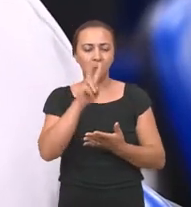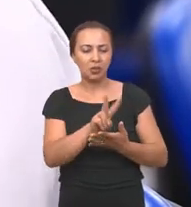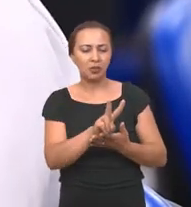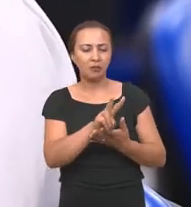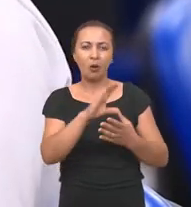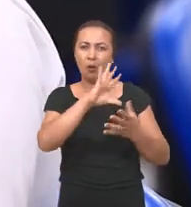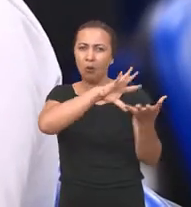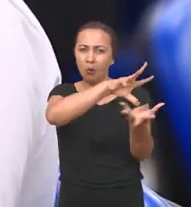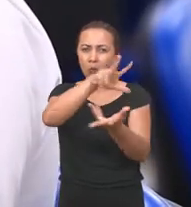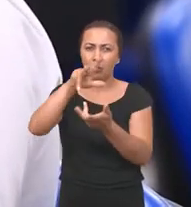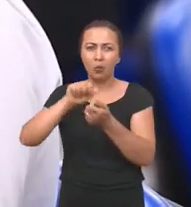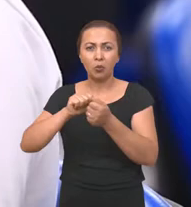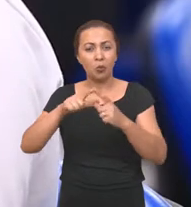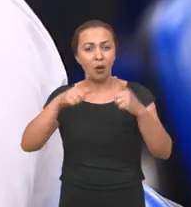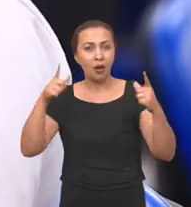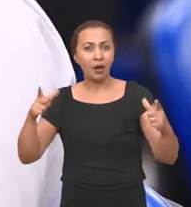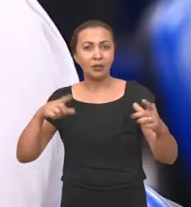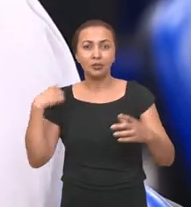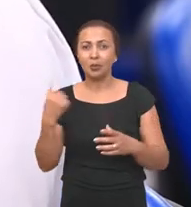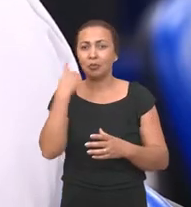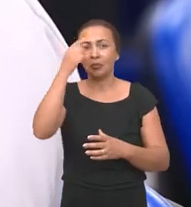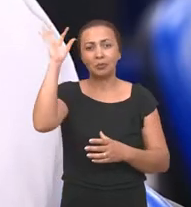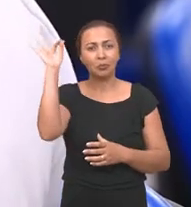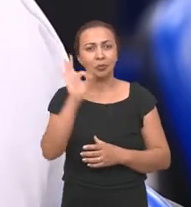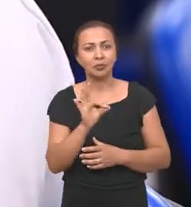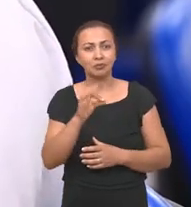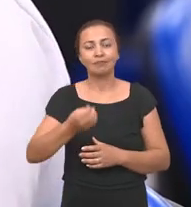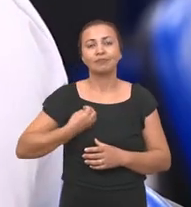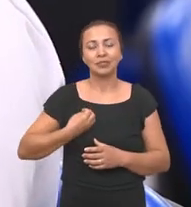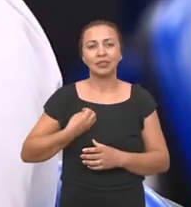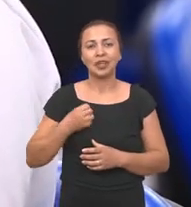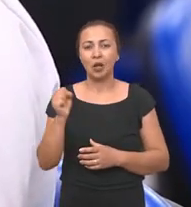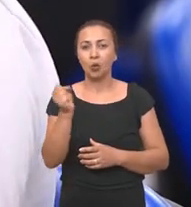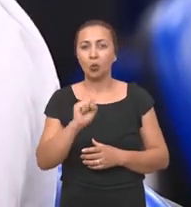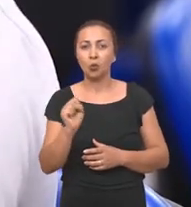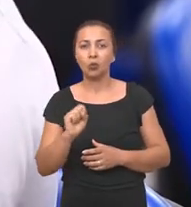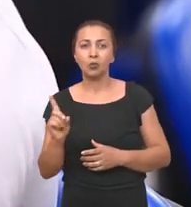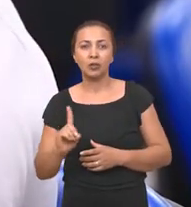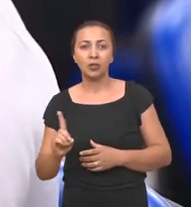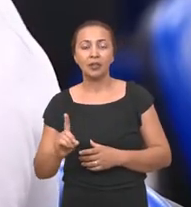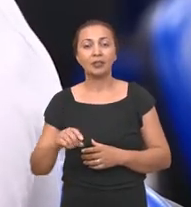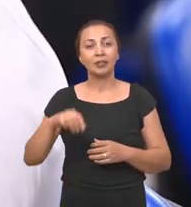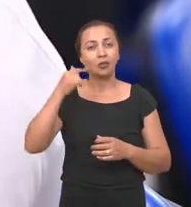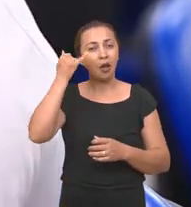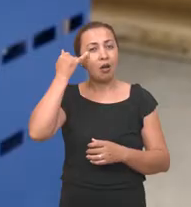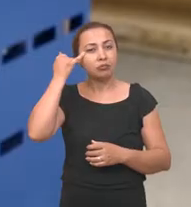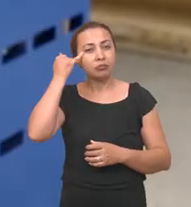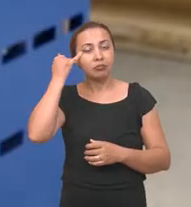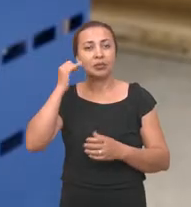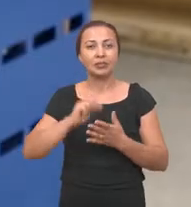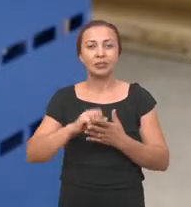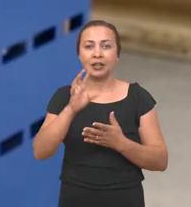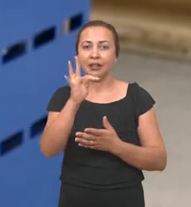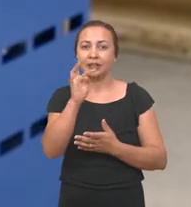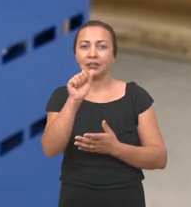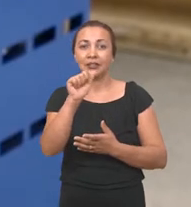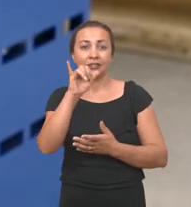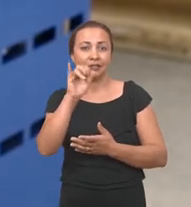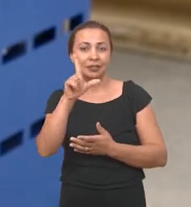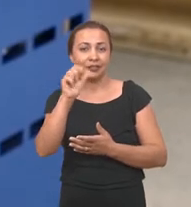percentual. E observei que no mundo, o grande aumento percentual está no Sudeste Asiático.